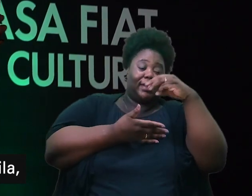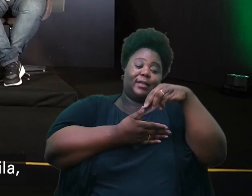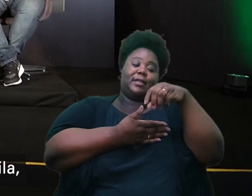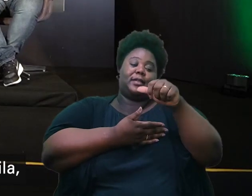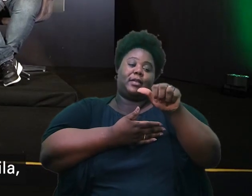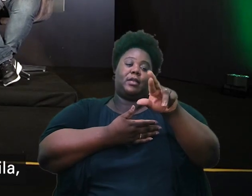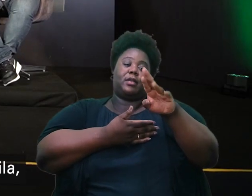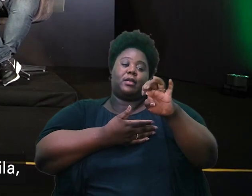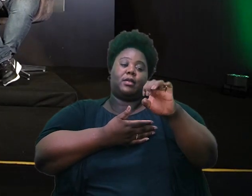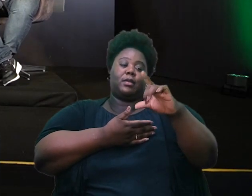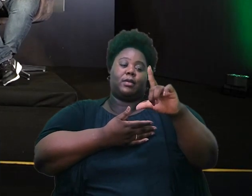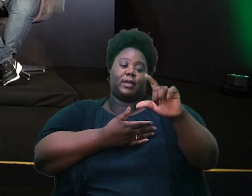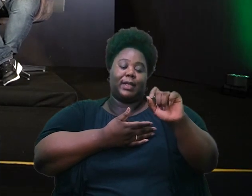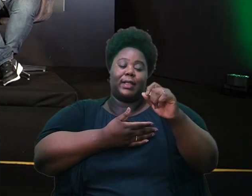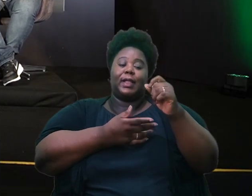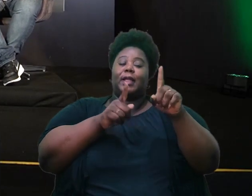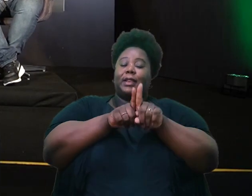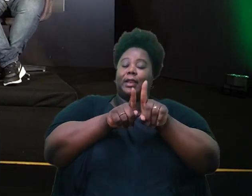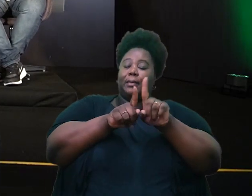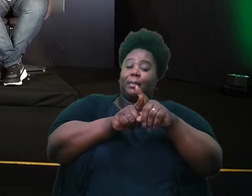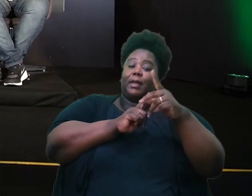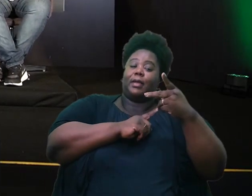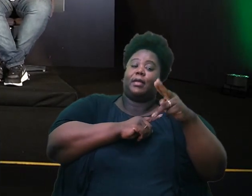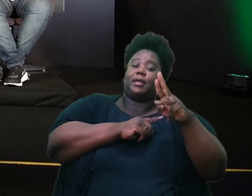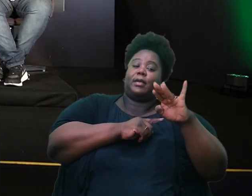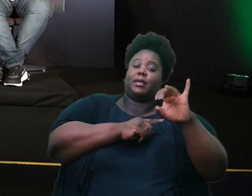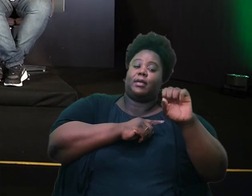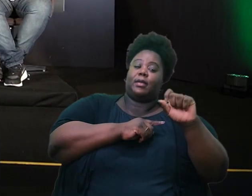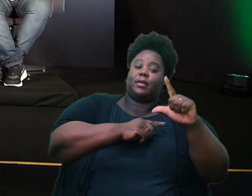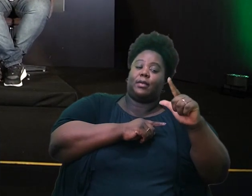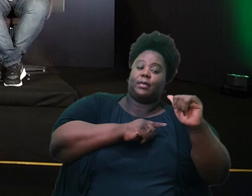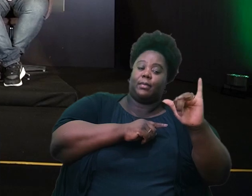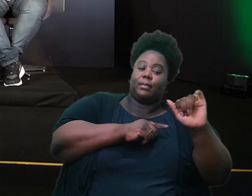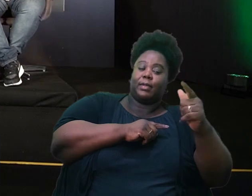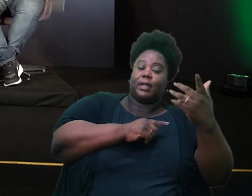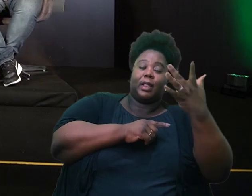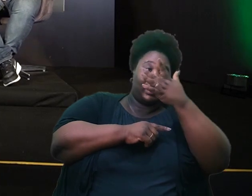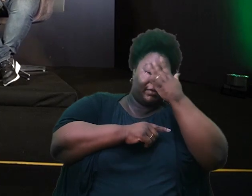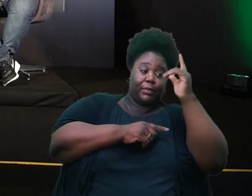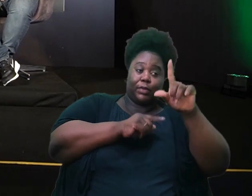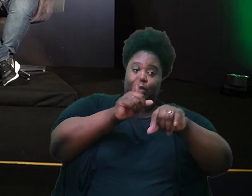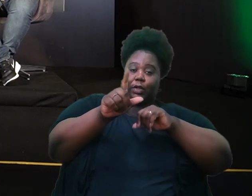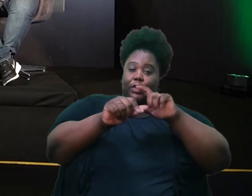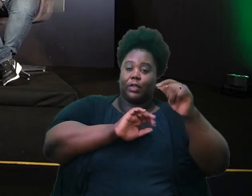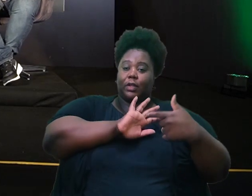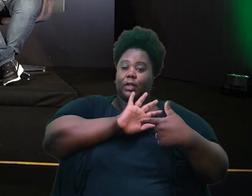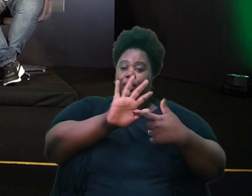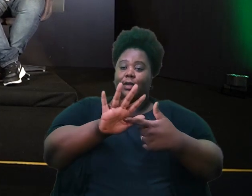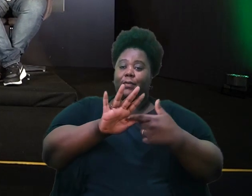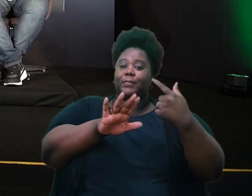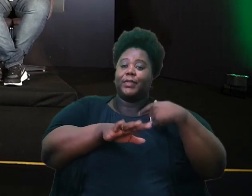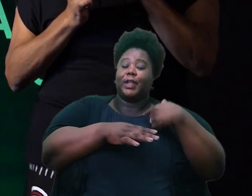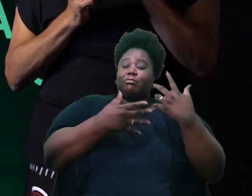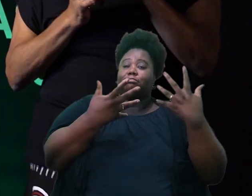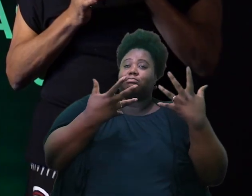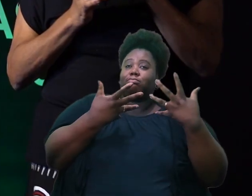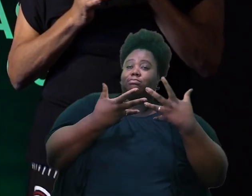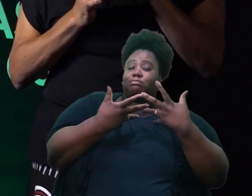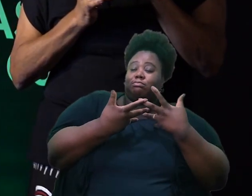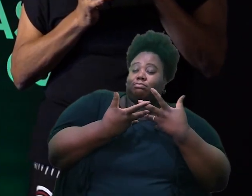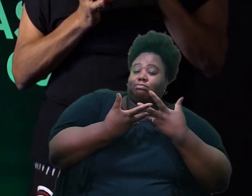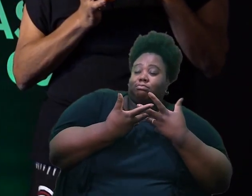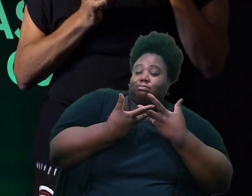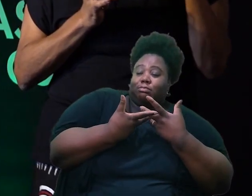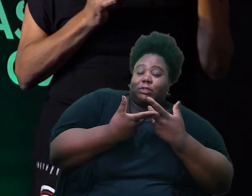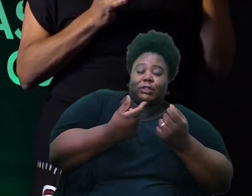Marcelo, Priscila, os curadores dessa exposição. Vocês já viram? Eu estou estonteada